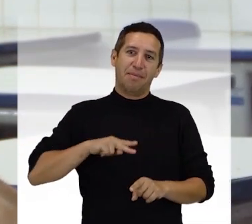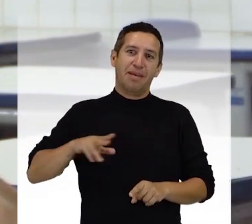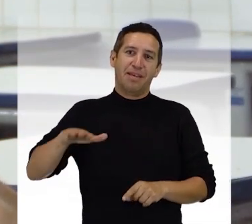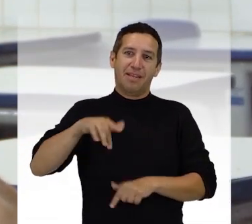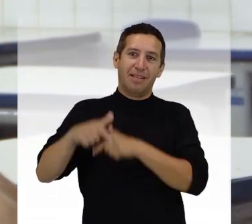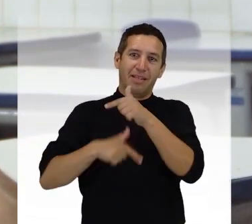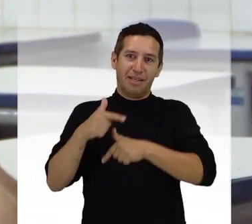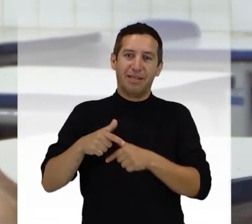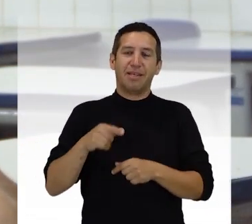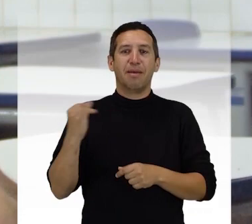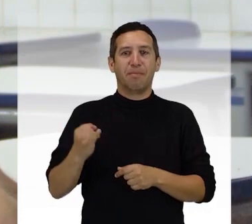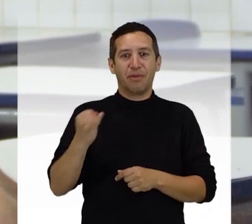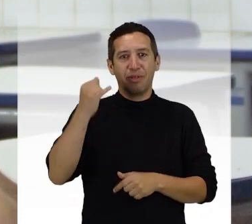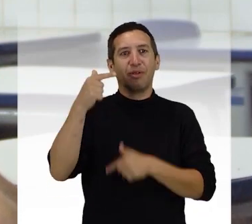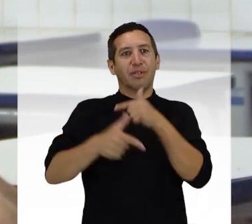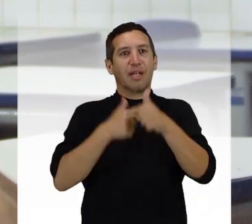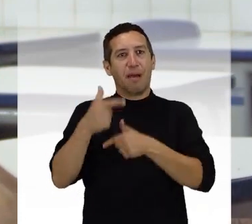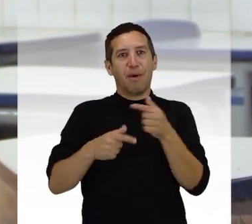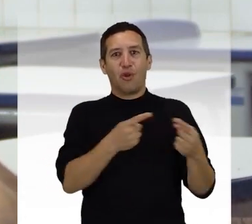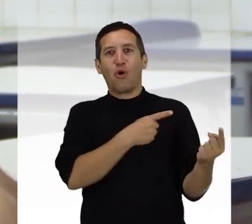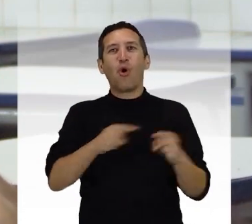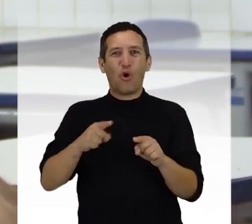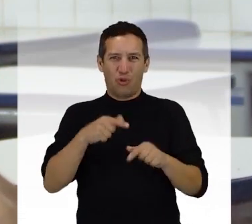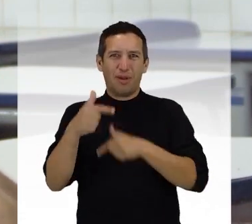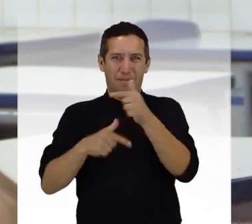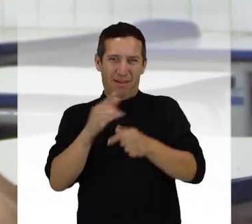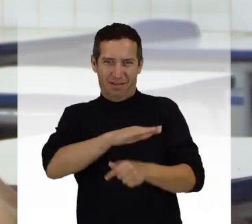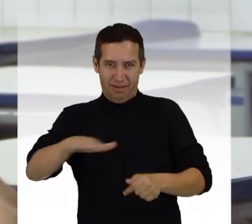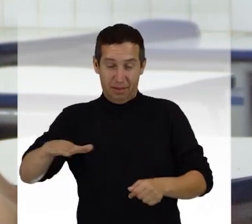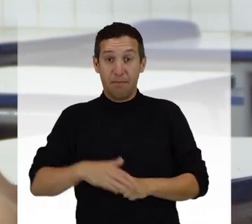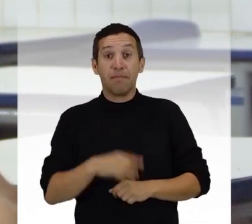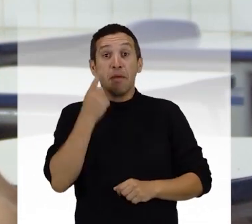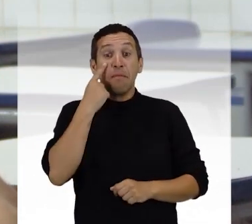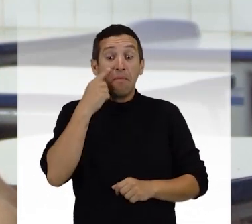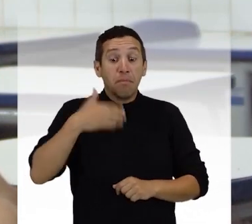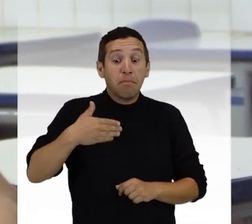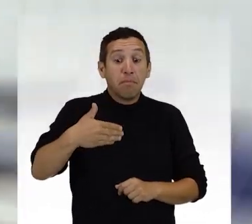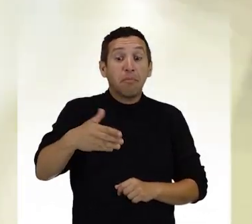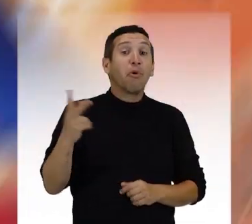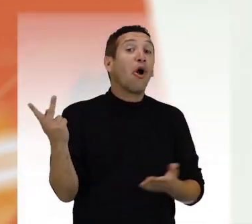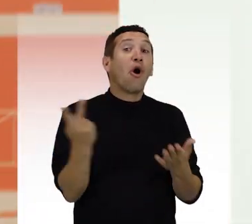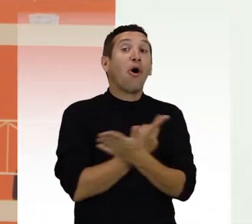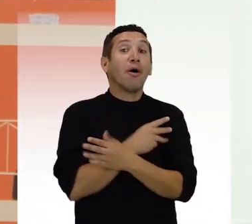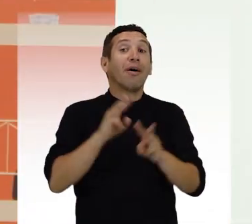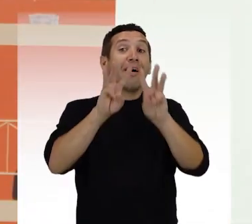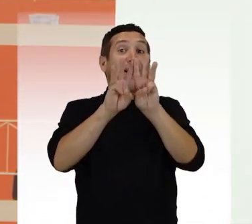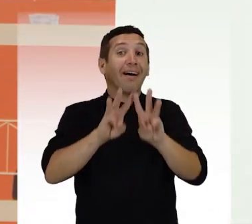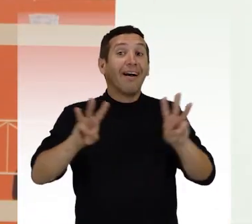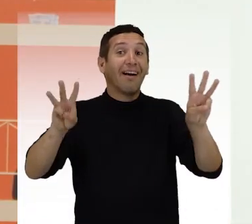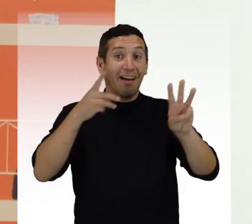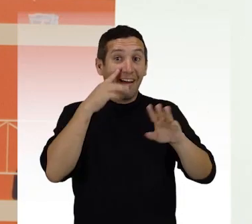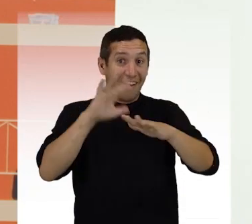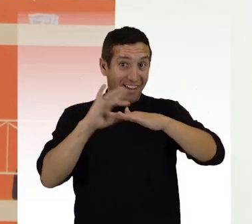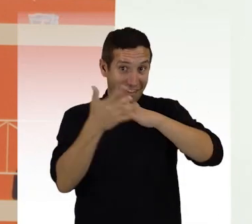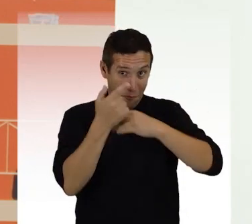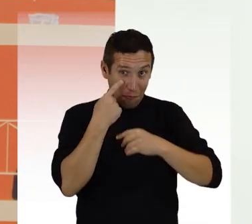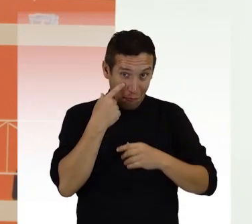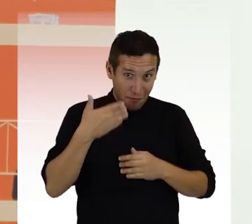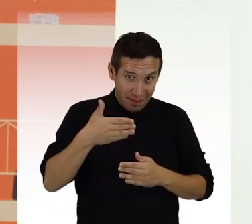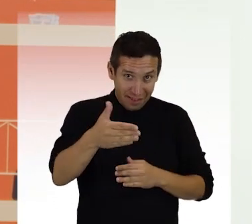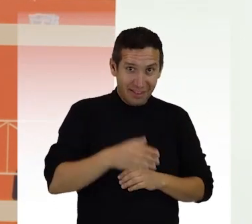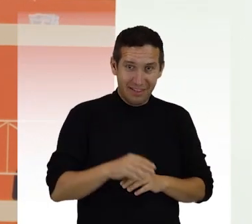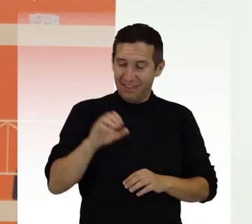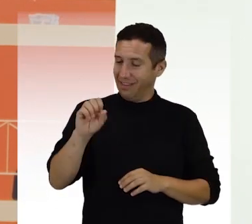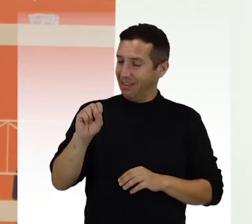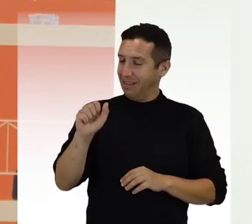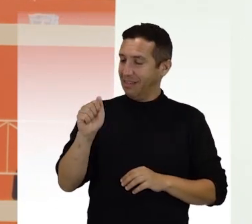hora incentivando, e a MPT, né, também pelo importante projeto de combate ao trabalho infantil. Vamos ver agora o que rolou nas